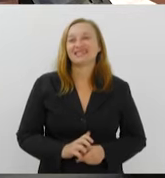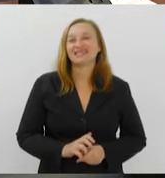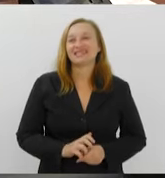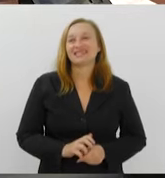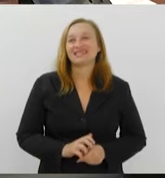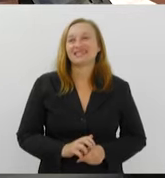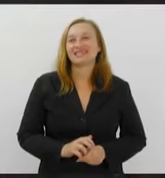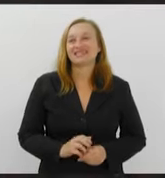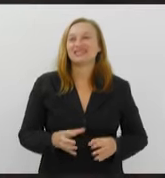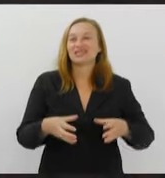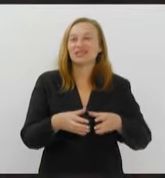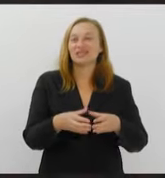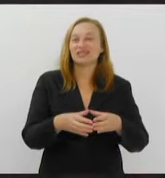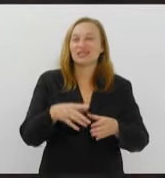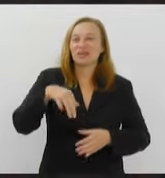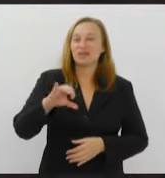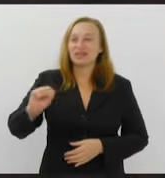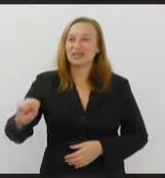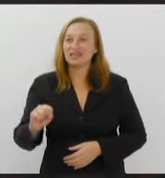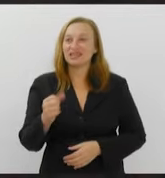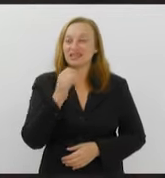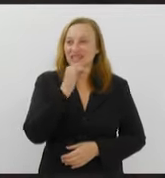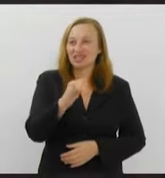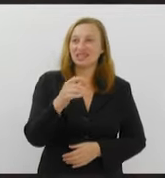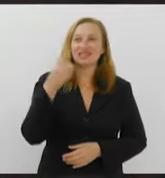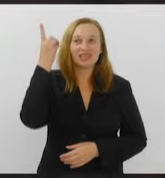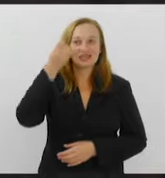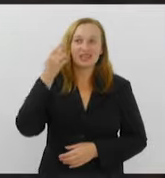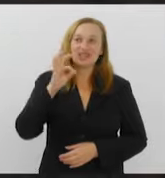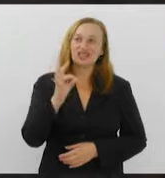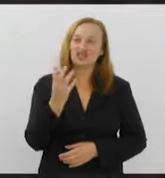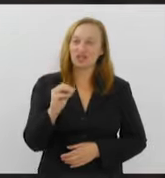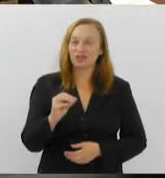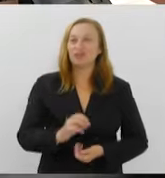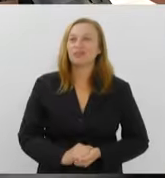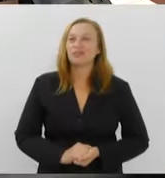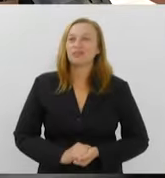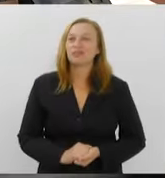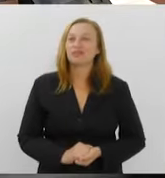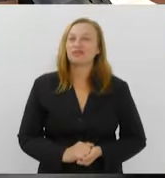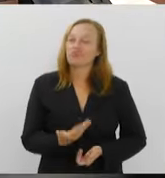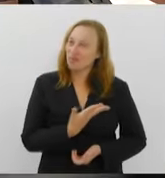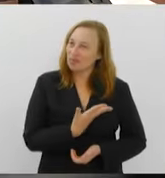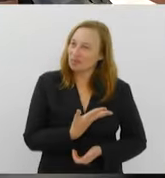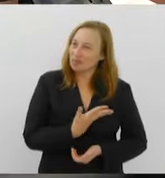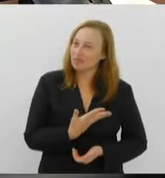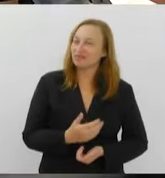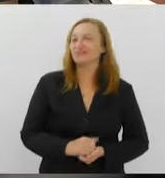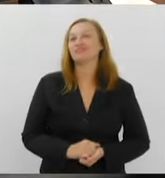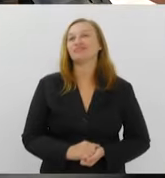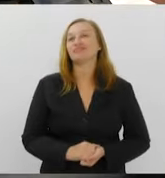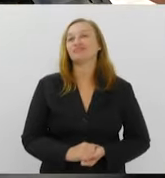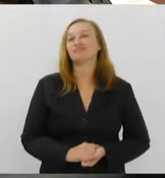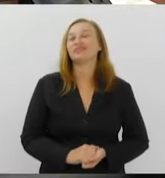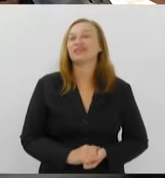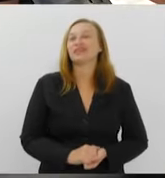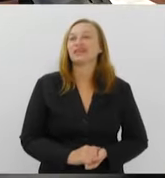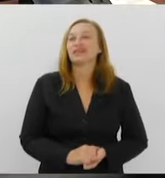Pela Comissão de Minas e Energia, deputado Thiago Rangel, por favor. Meu conterrâneo.